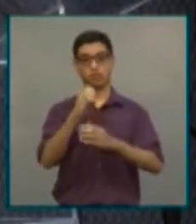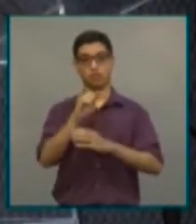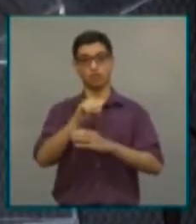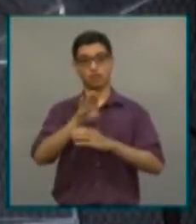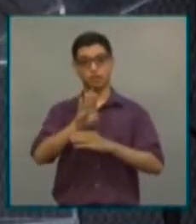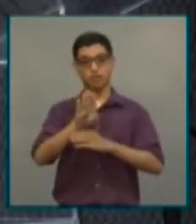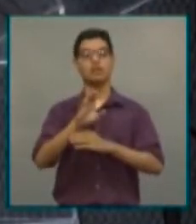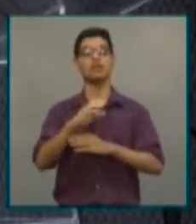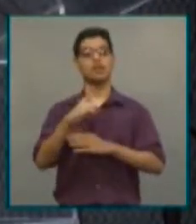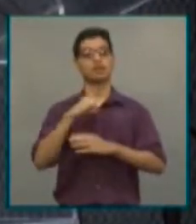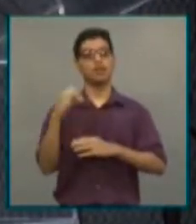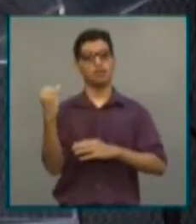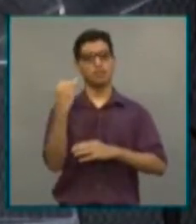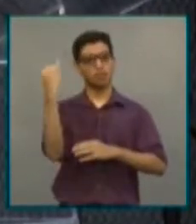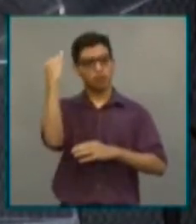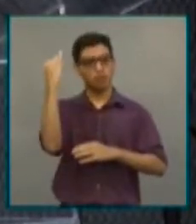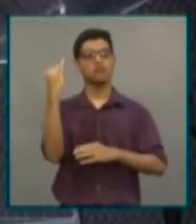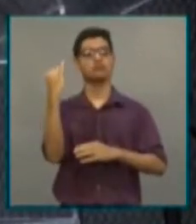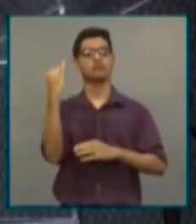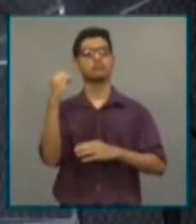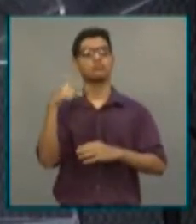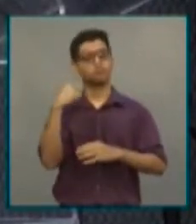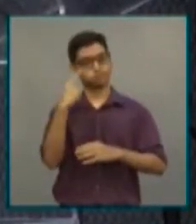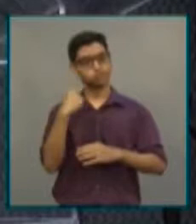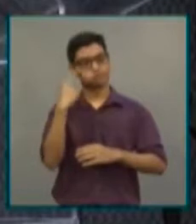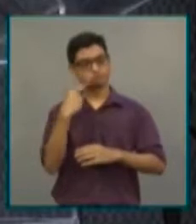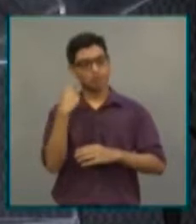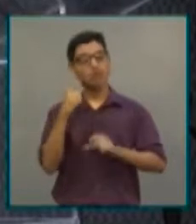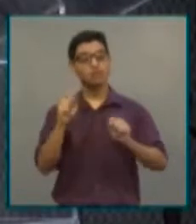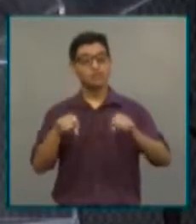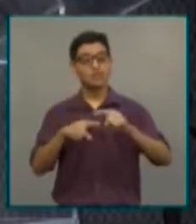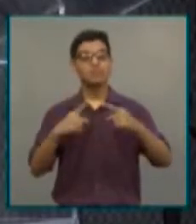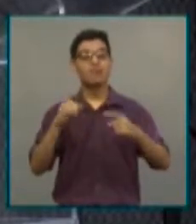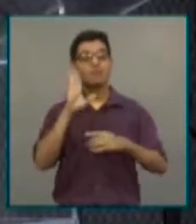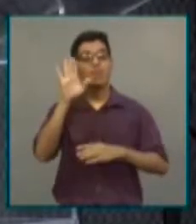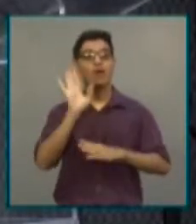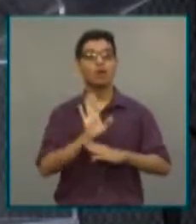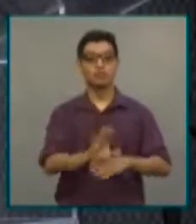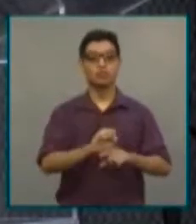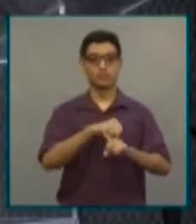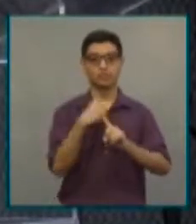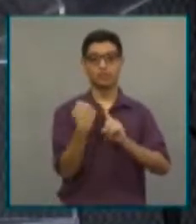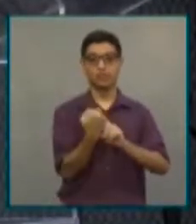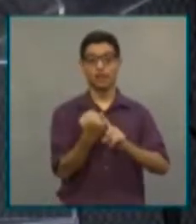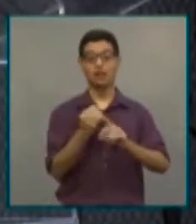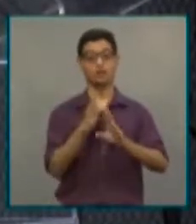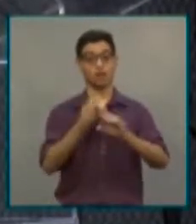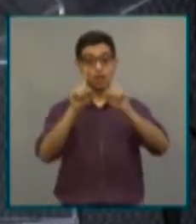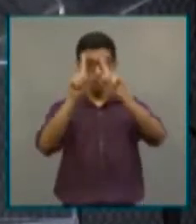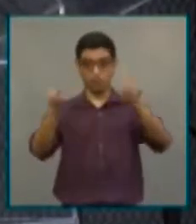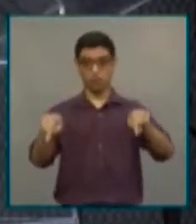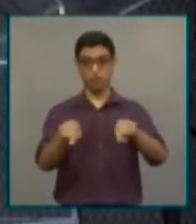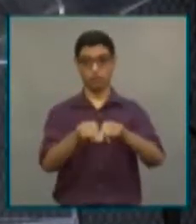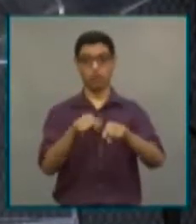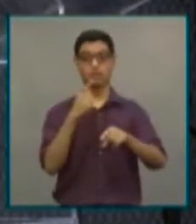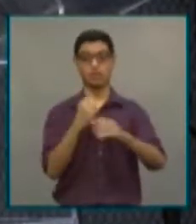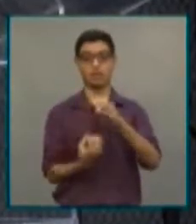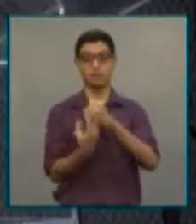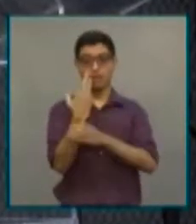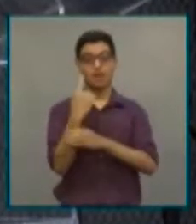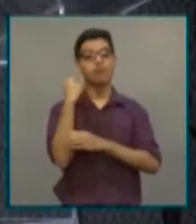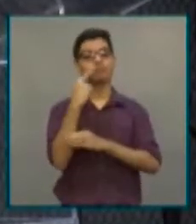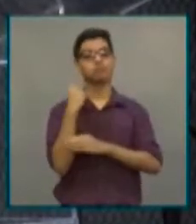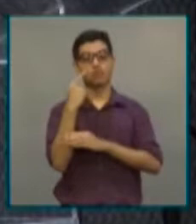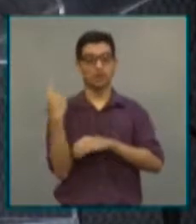mas, sobretudo, para a sociedade, porque processo ele não nasce na mão de magistrado. ele nasce na mão de advogados. E